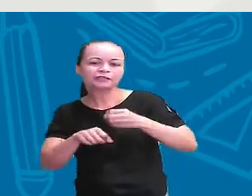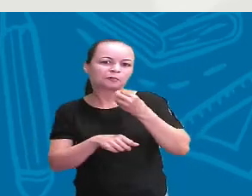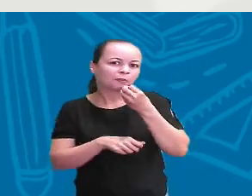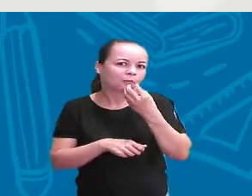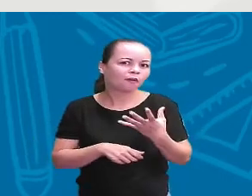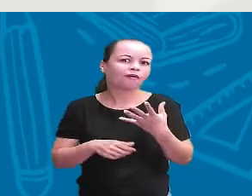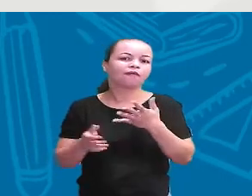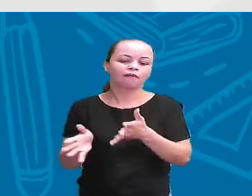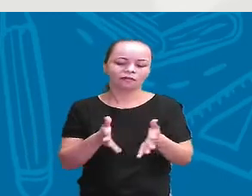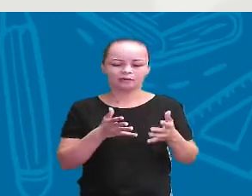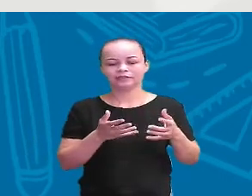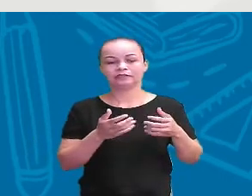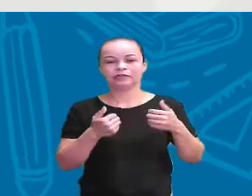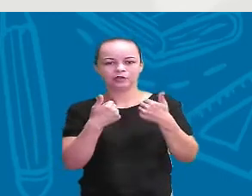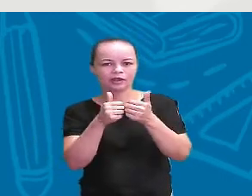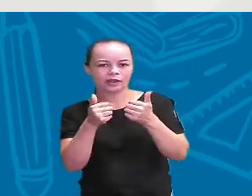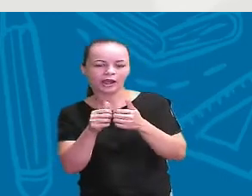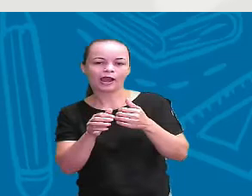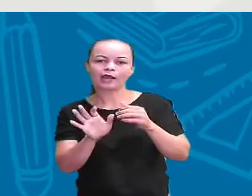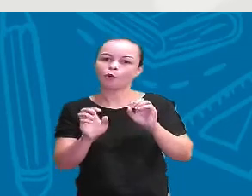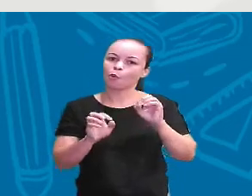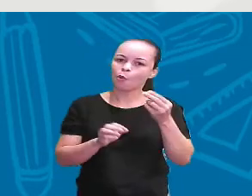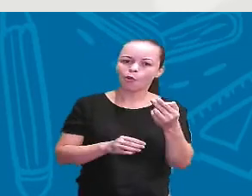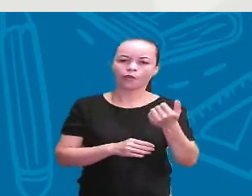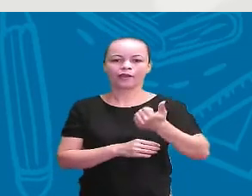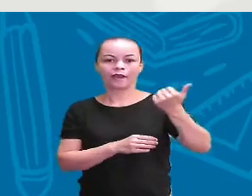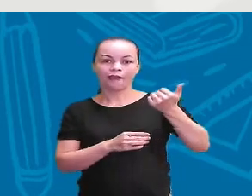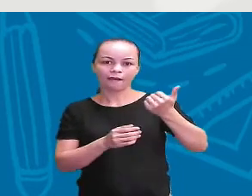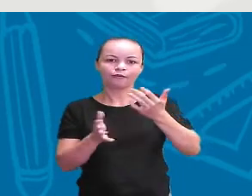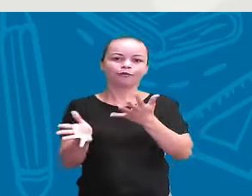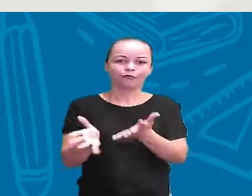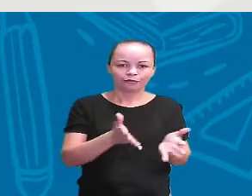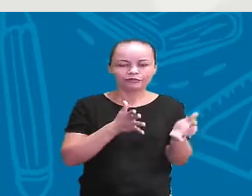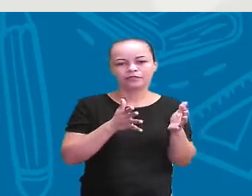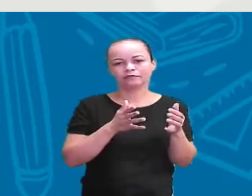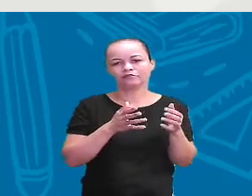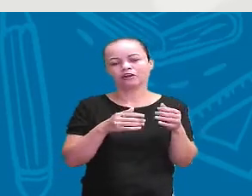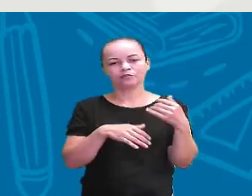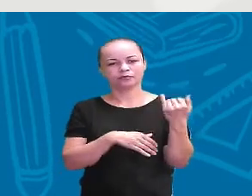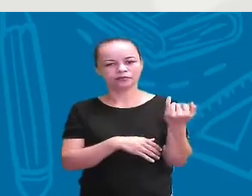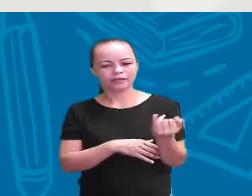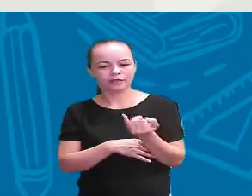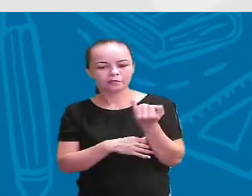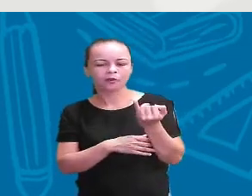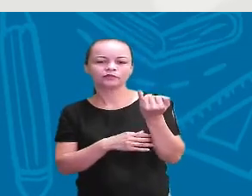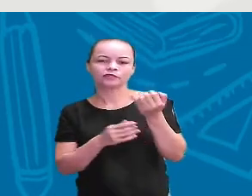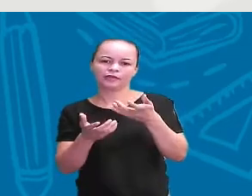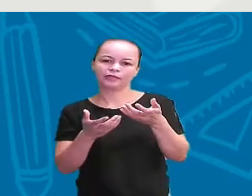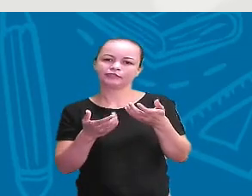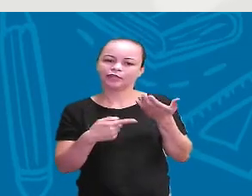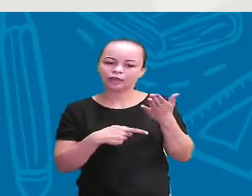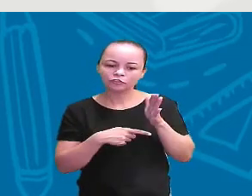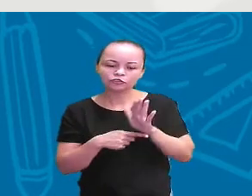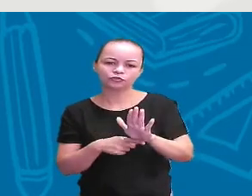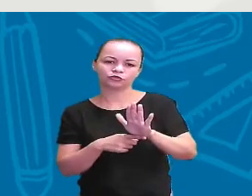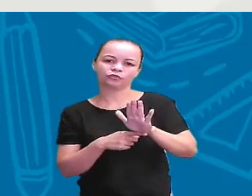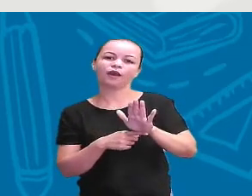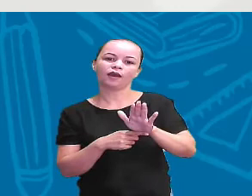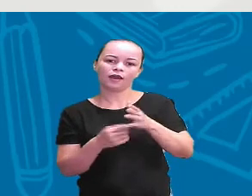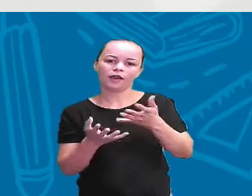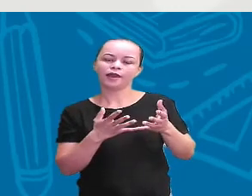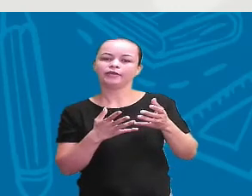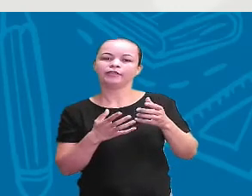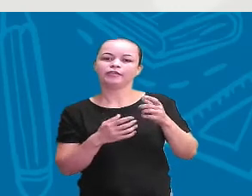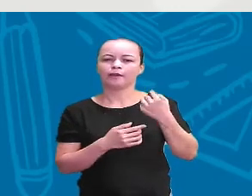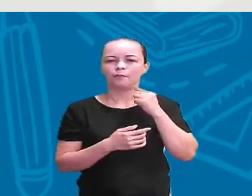adotar transportes coletivos ou caronas. Vamos aí colaborar para poluir menos o nosso ar. Não é